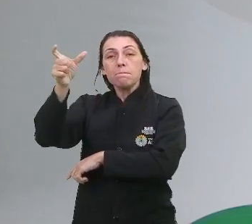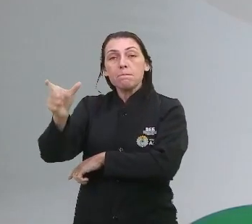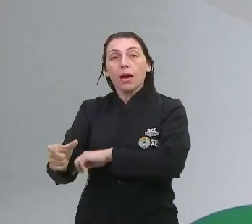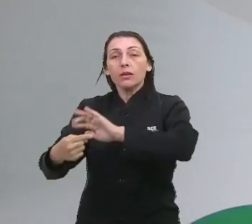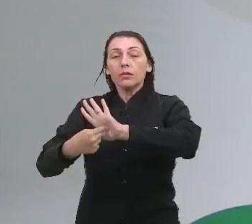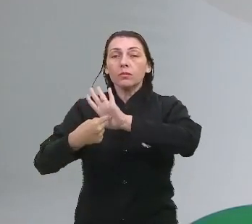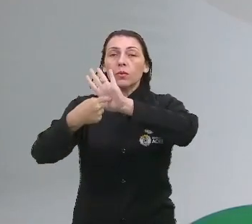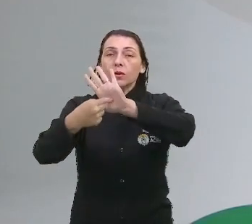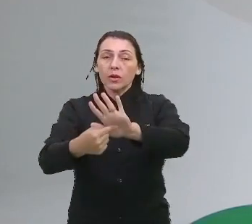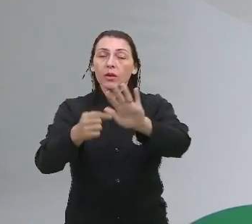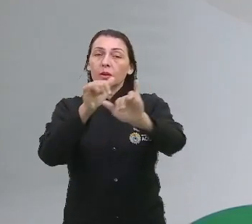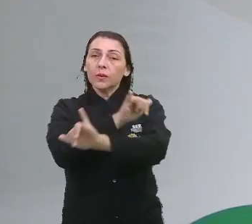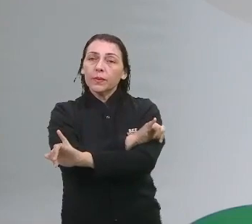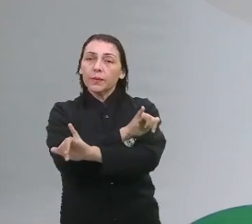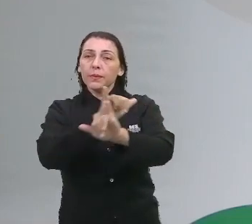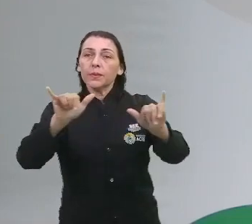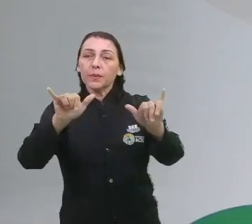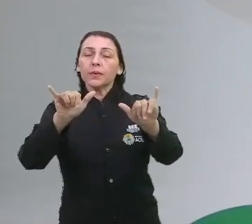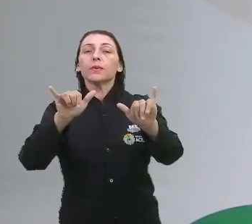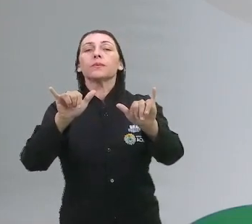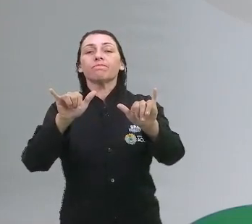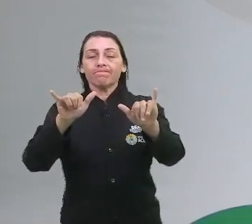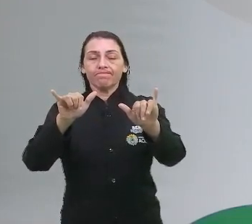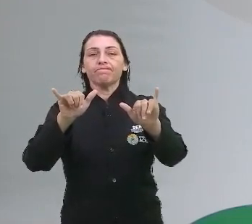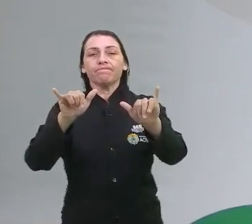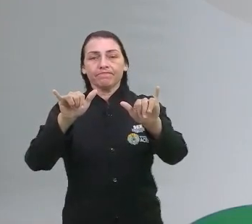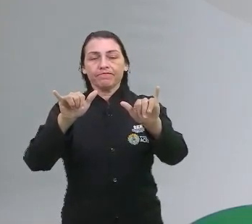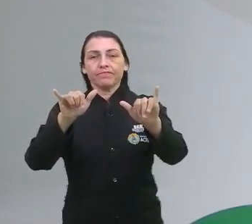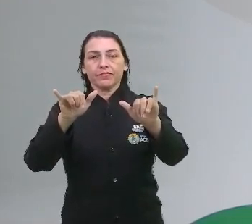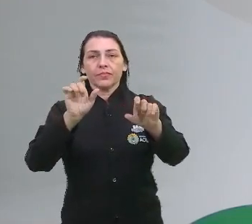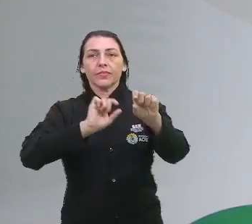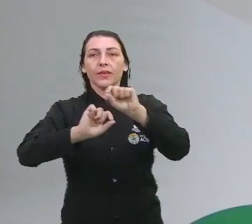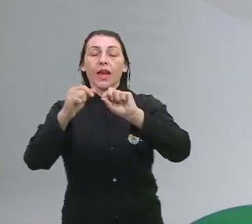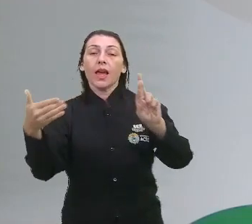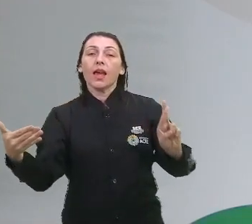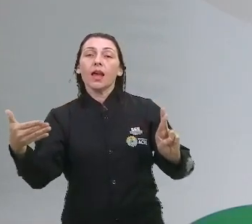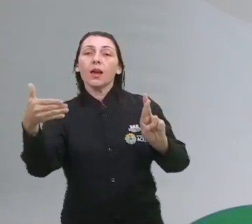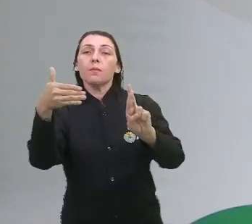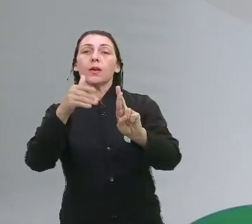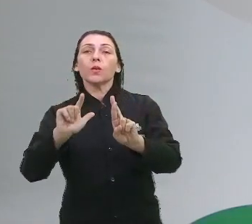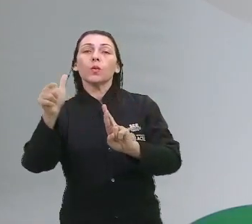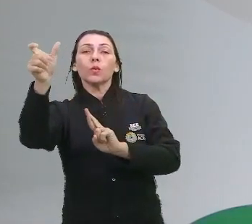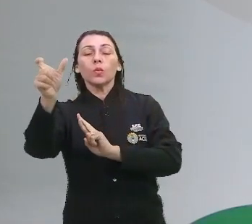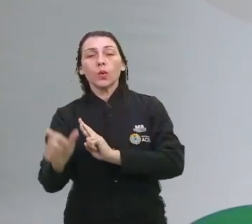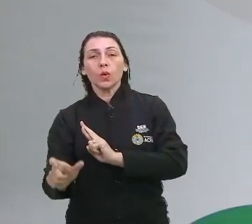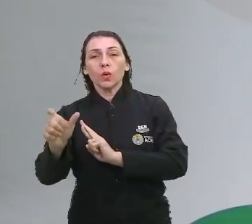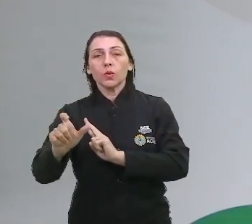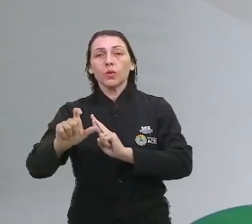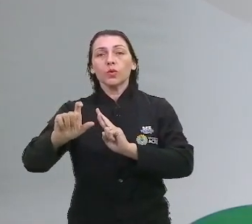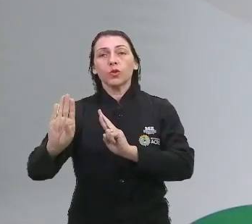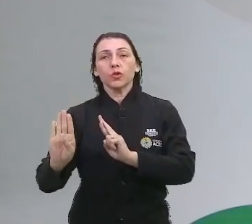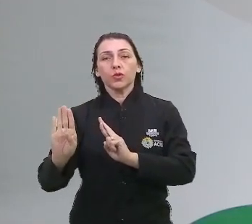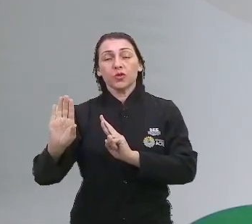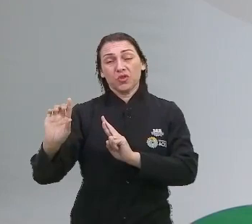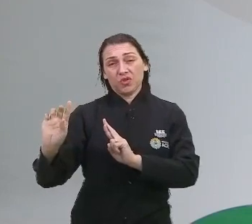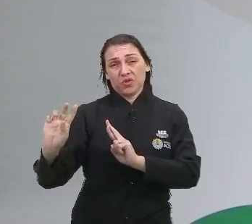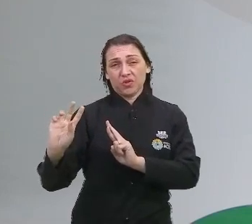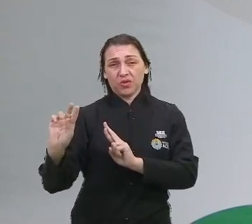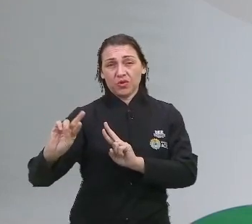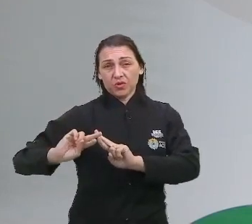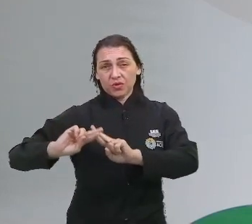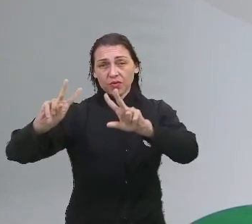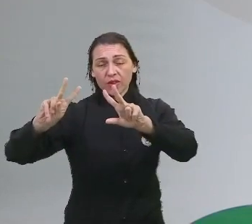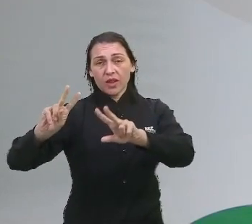é difundida, divulgada, acaba representando o outro de forma inferior. E esse